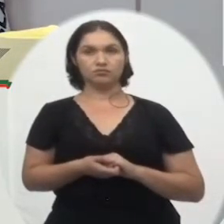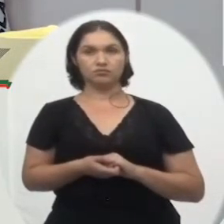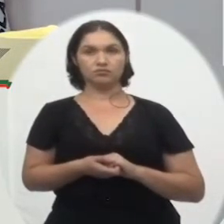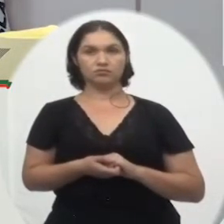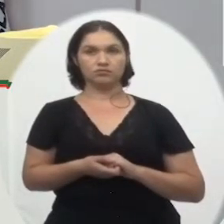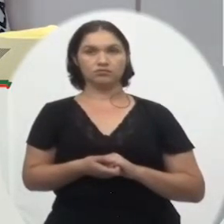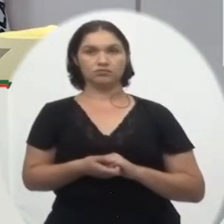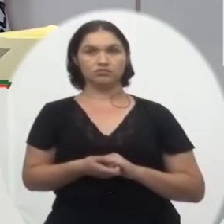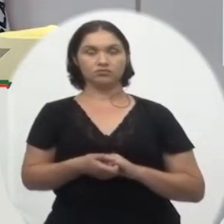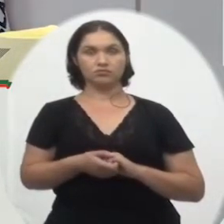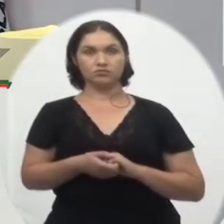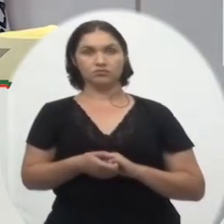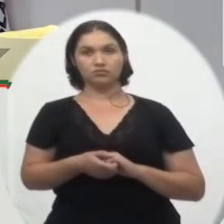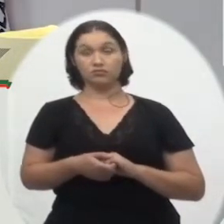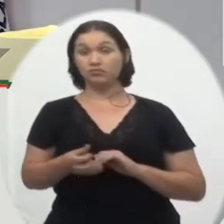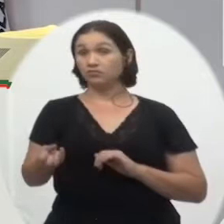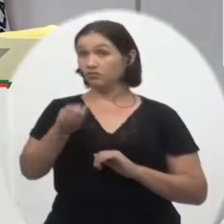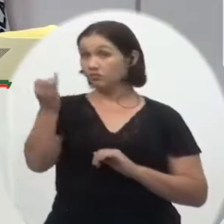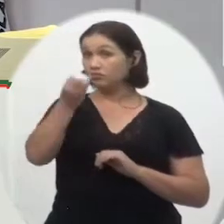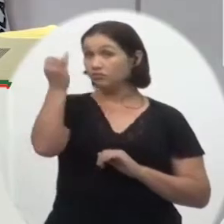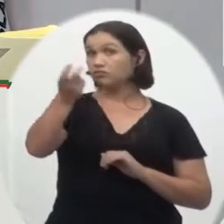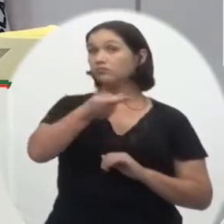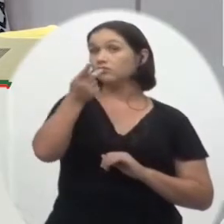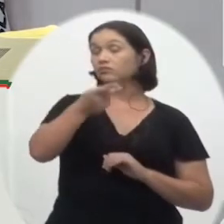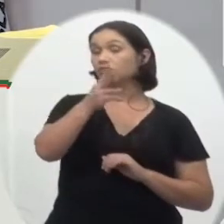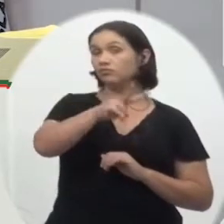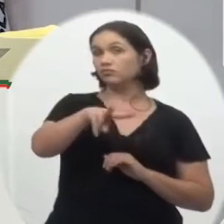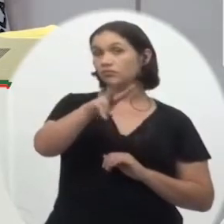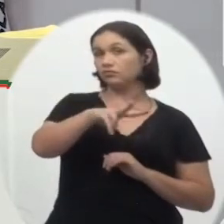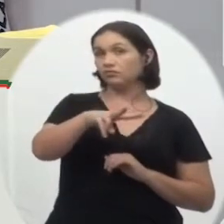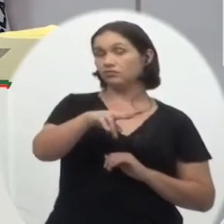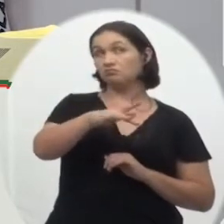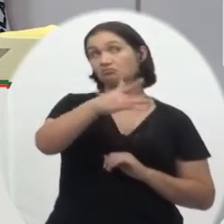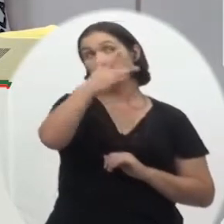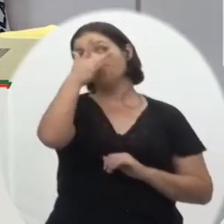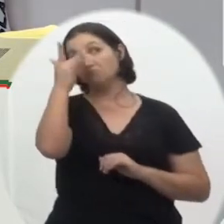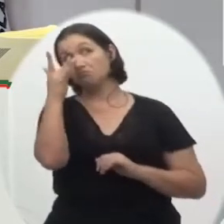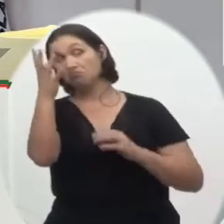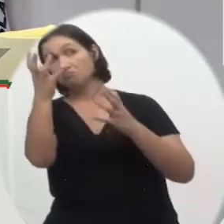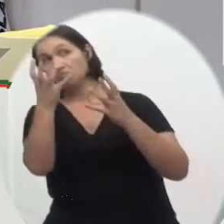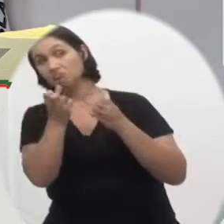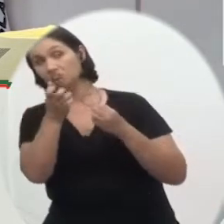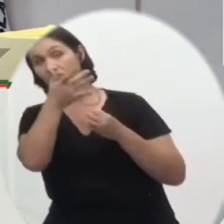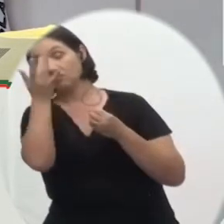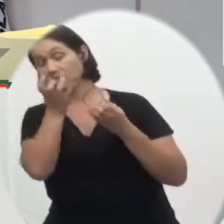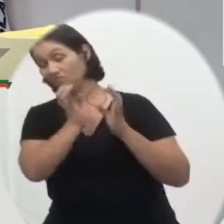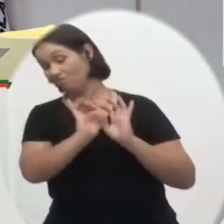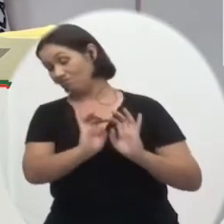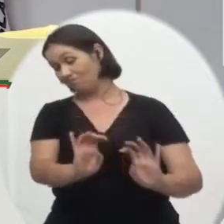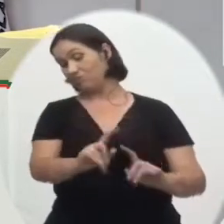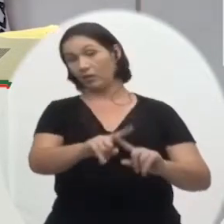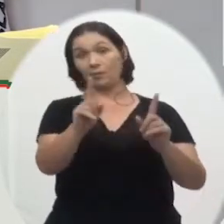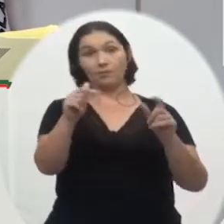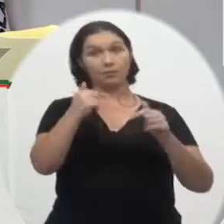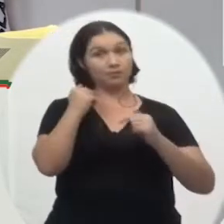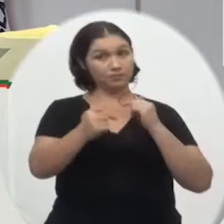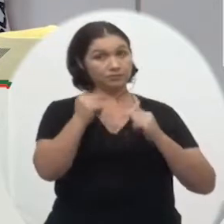Ignorados ou considerados para efeito de votação, mas foi trazido para essa discussão.